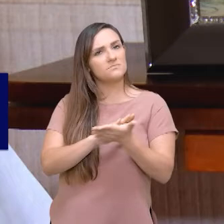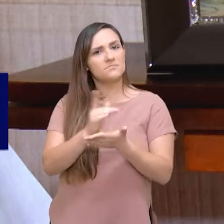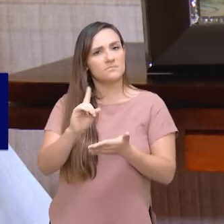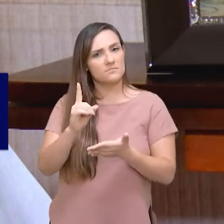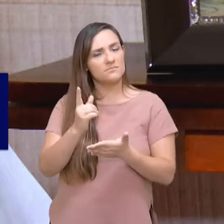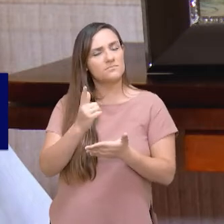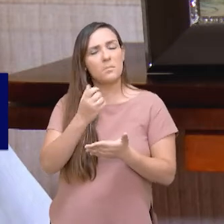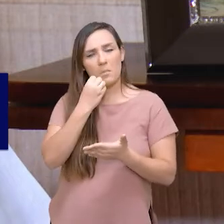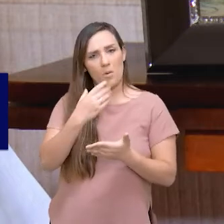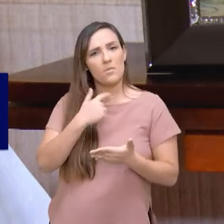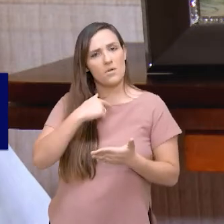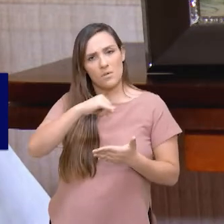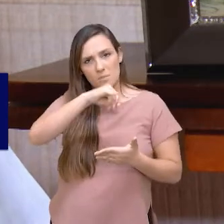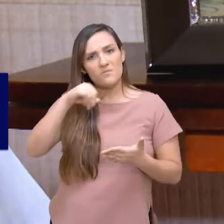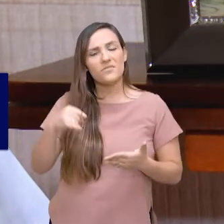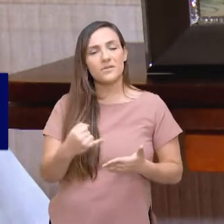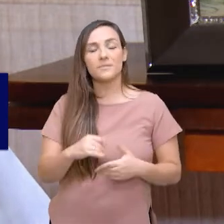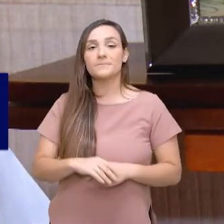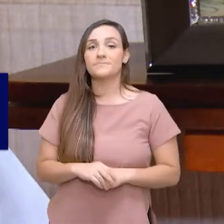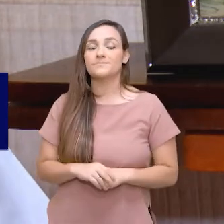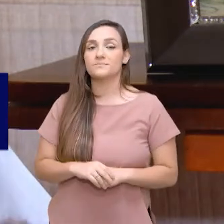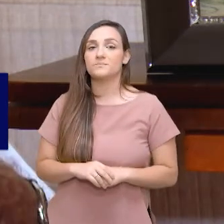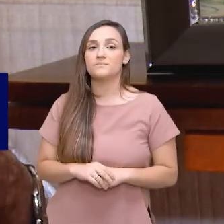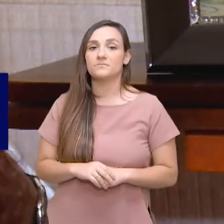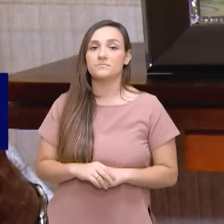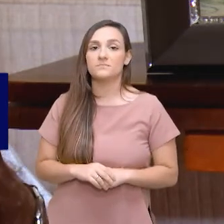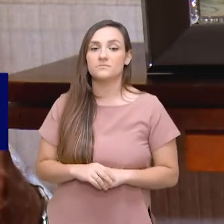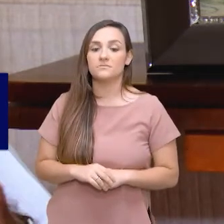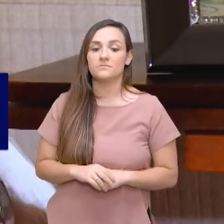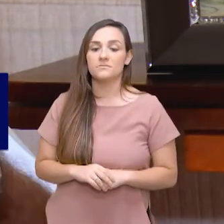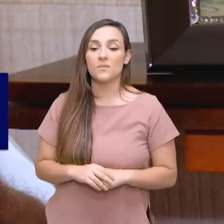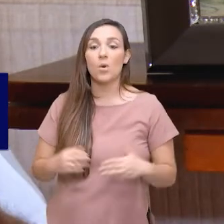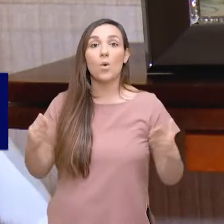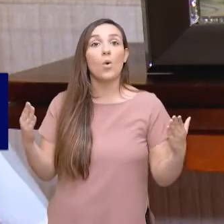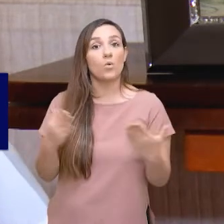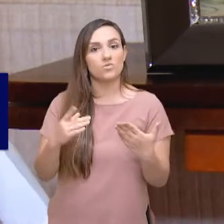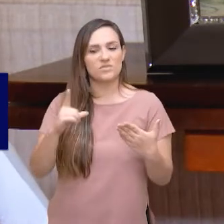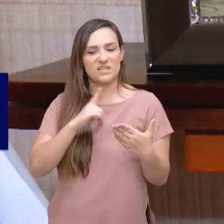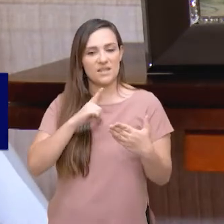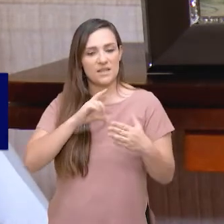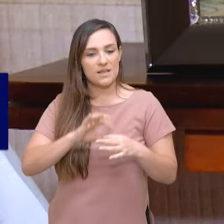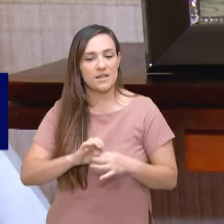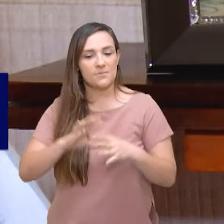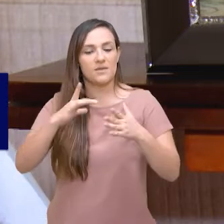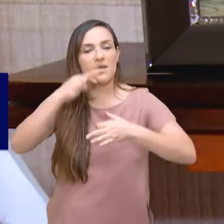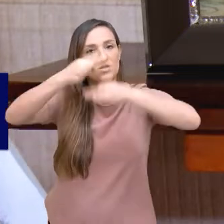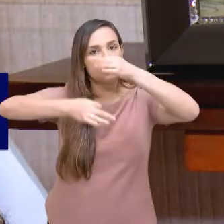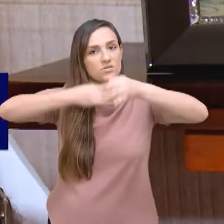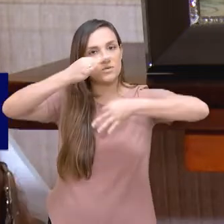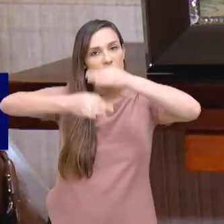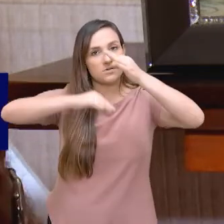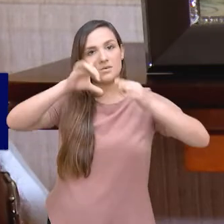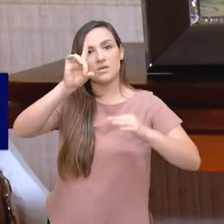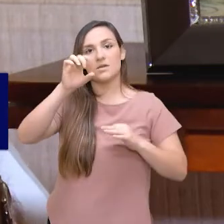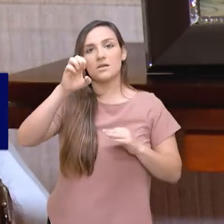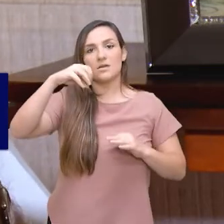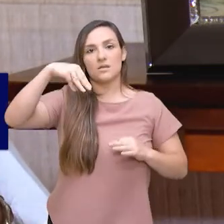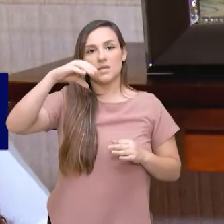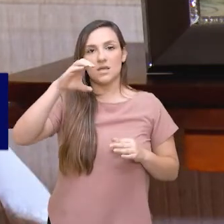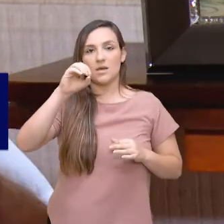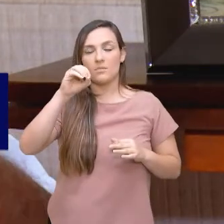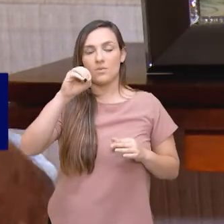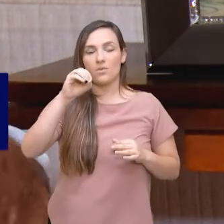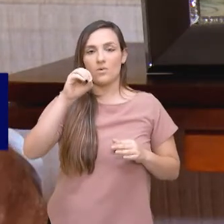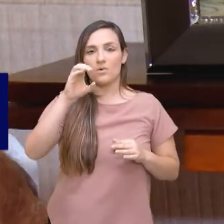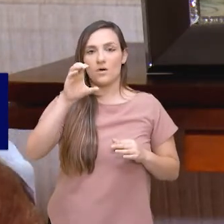participar. Se nós temos o processo democrático hoje consolidado, se deve